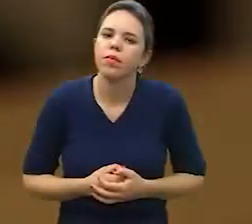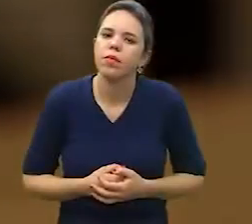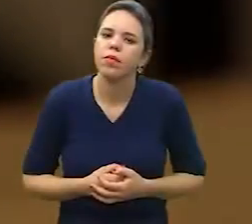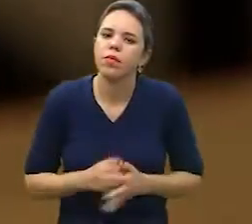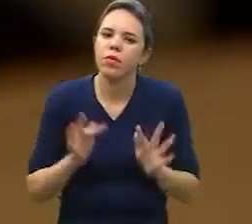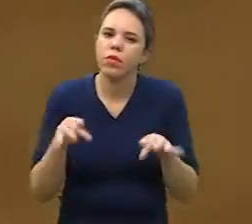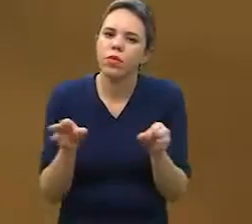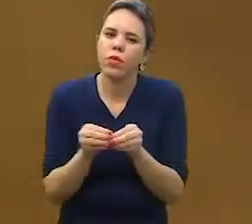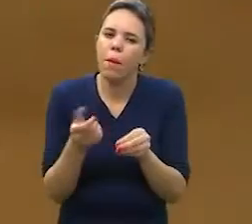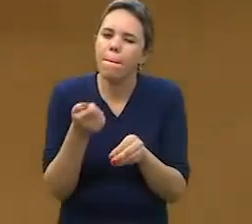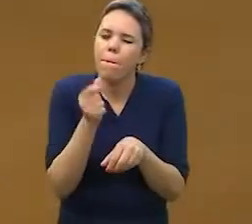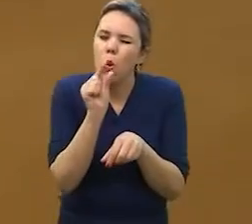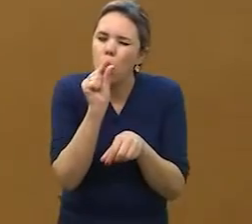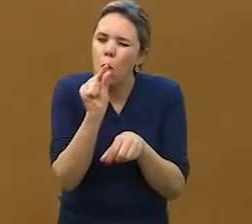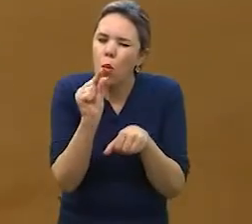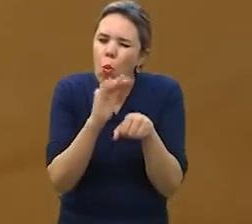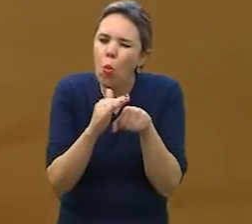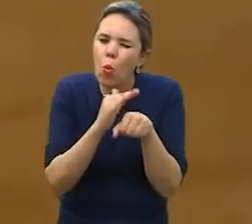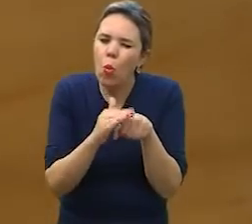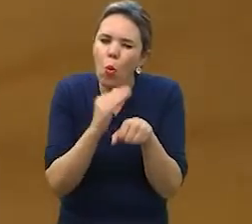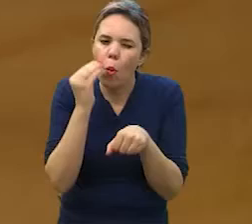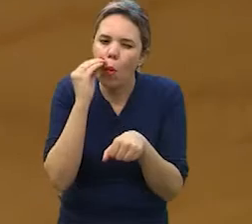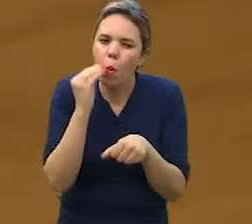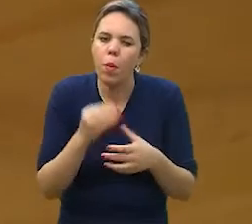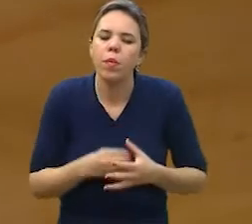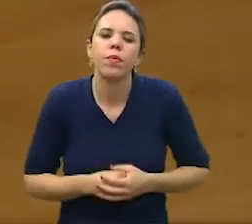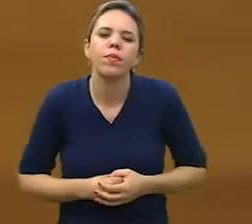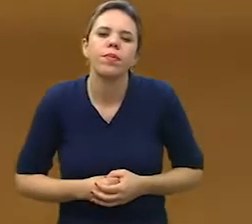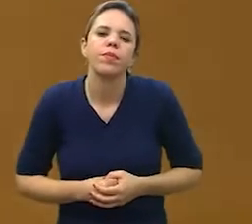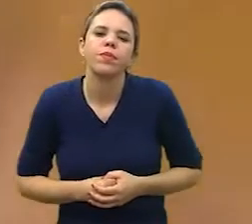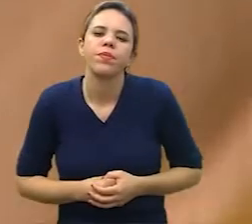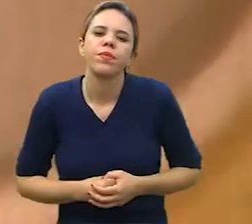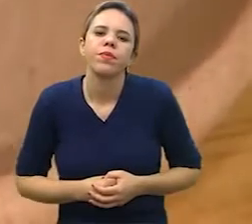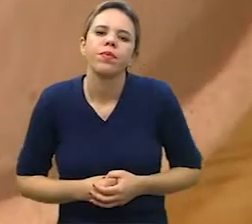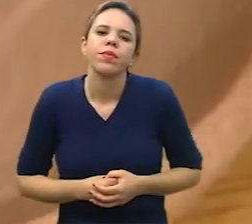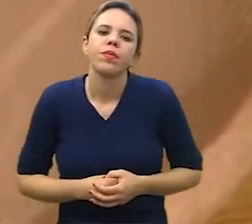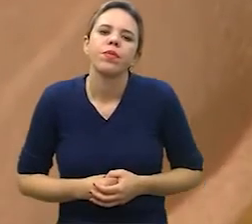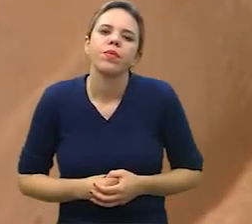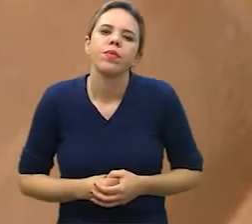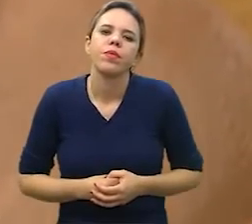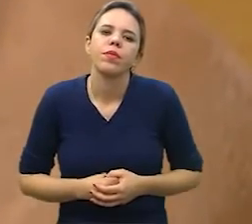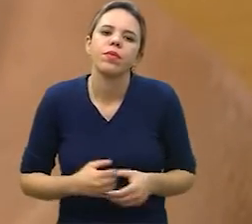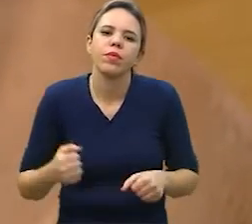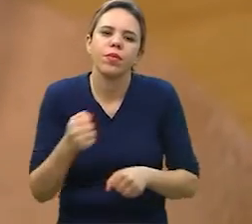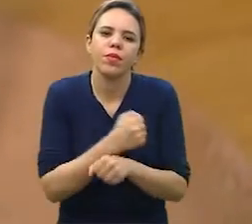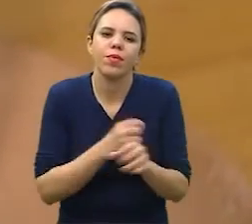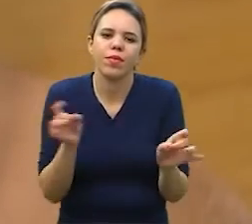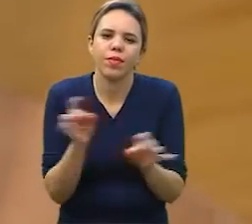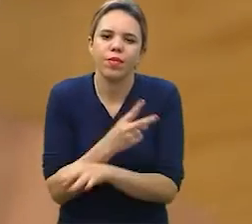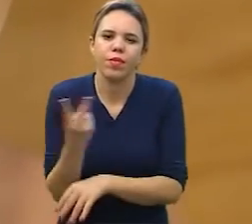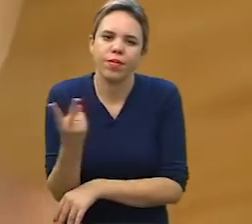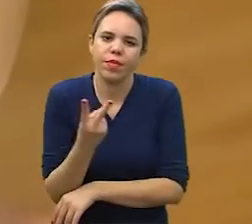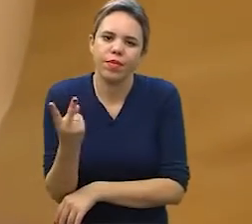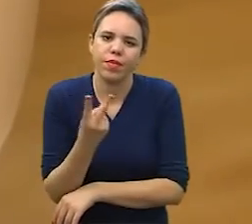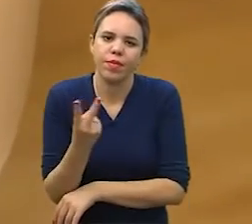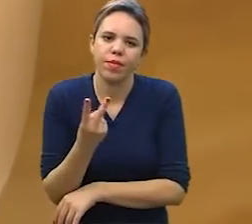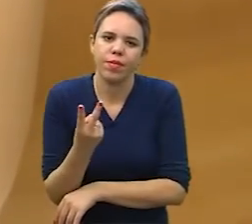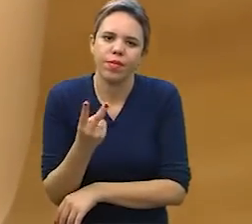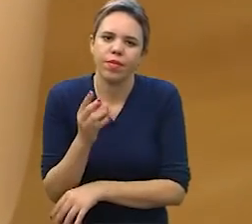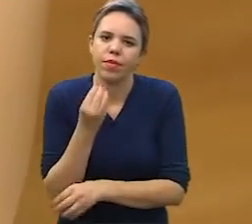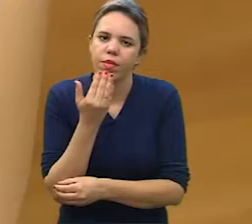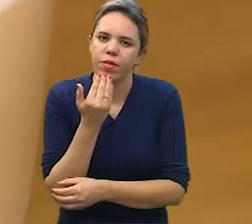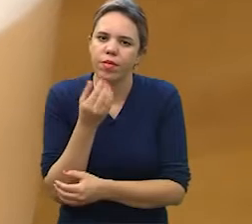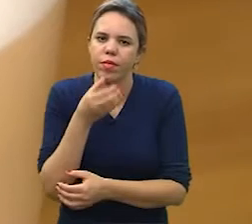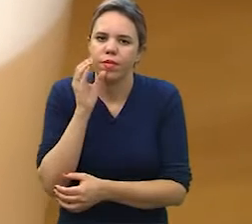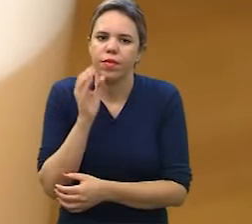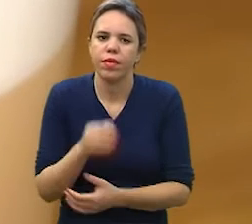e, por fim, as raspas de limão siciliano. E as nossas receitas estão prontas. Só